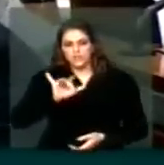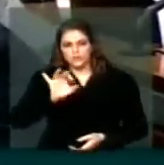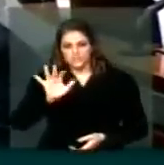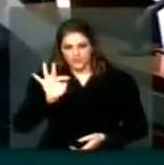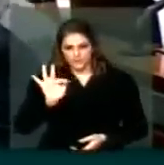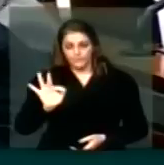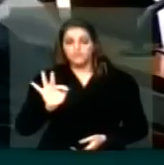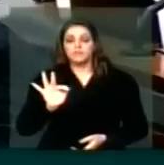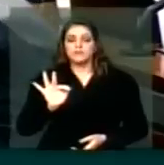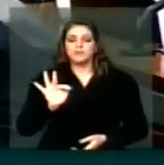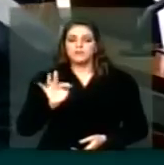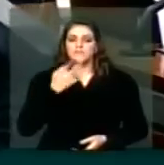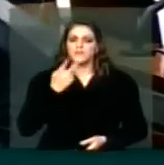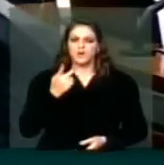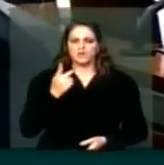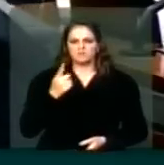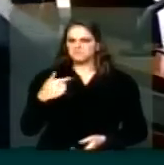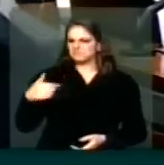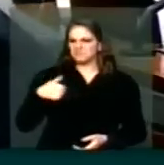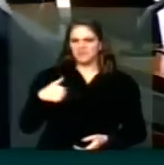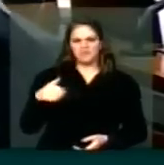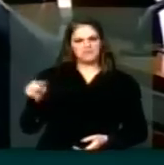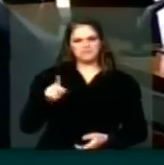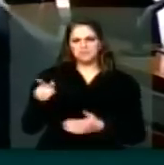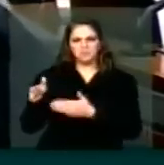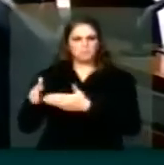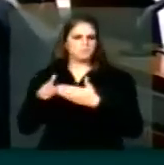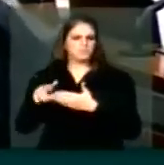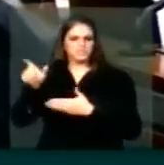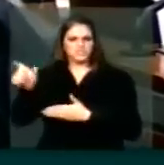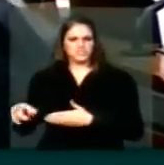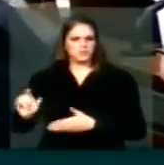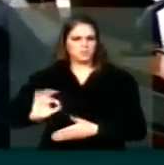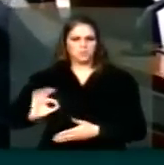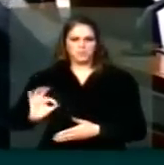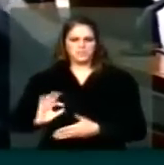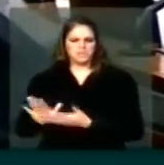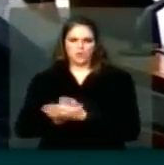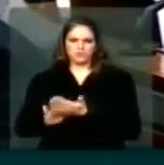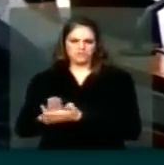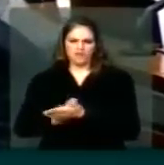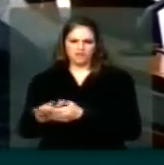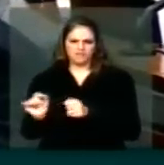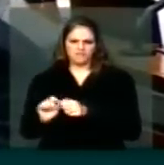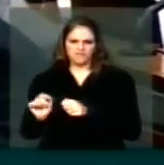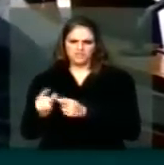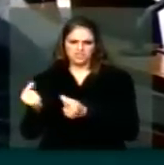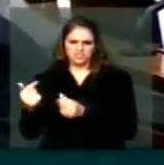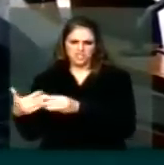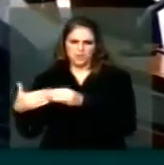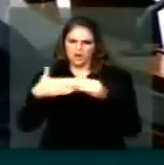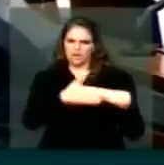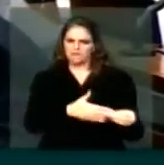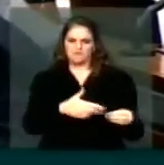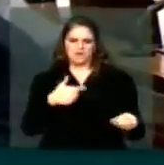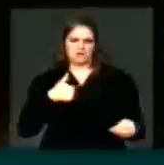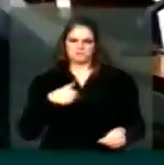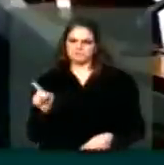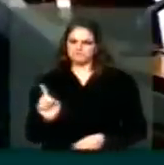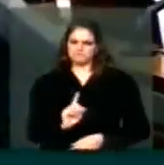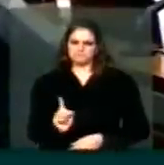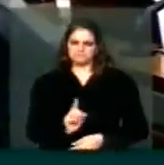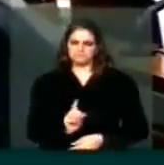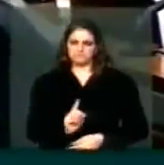negou que tivesse pedido ao Careca a entrega deste valor ao deputado Eduardo Cunha em seu depoimento.